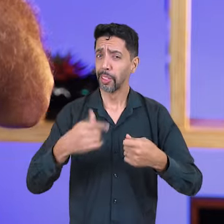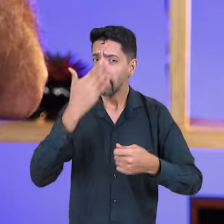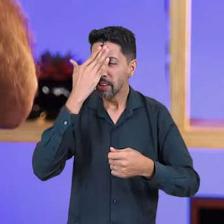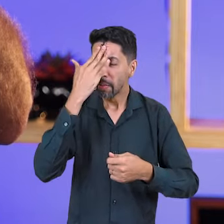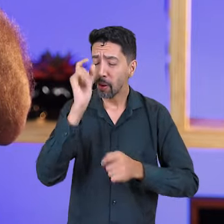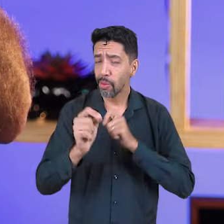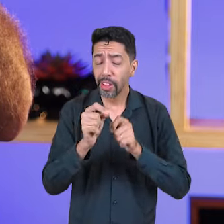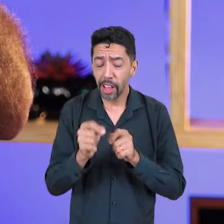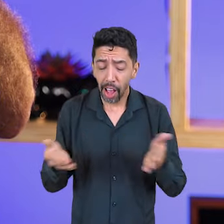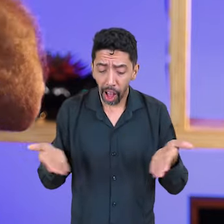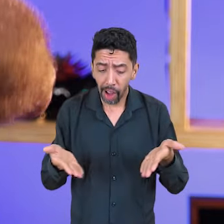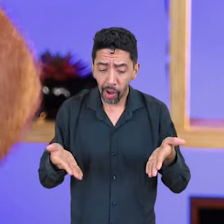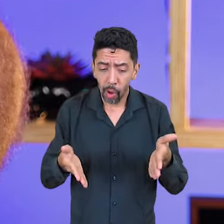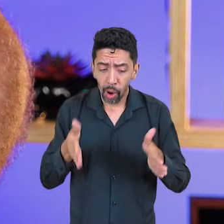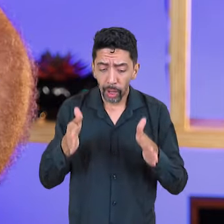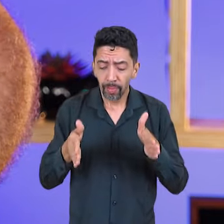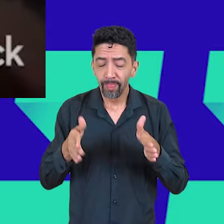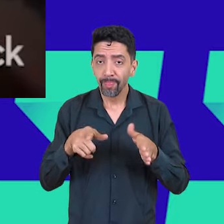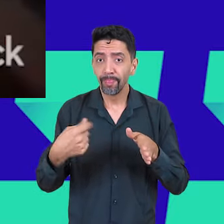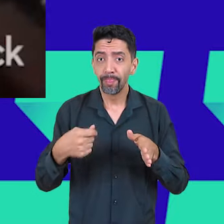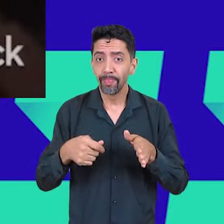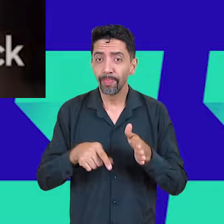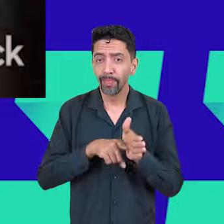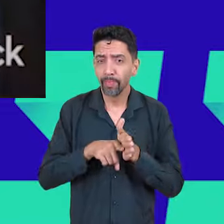como ter as dívidas a seu favor.